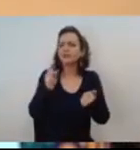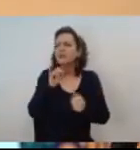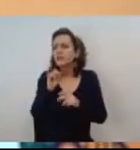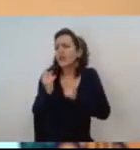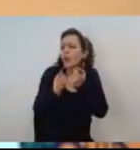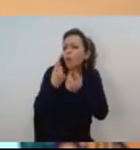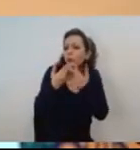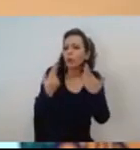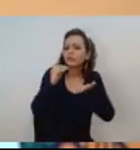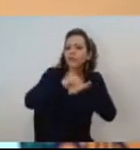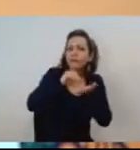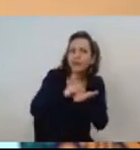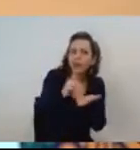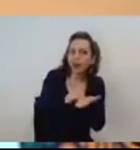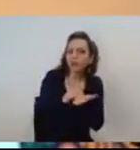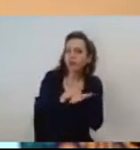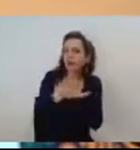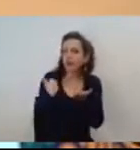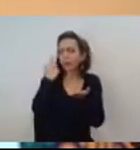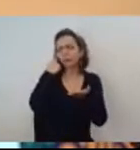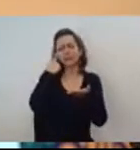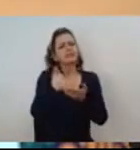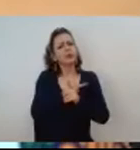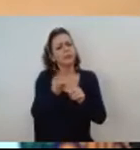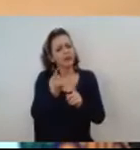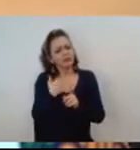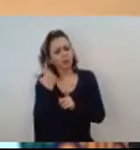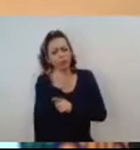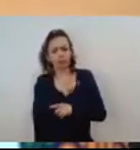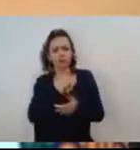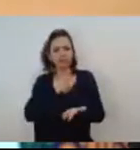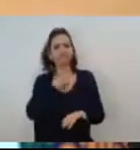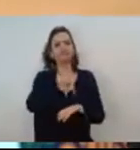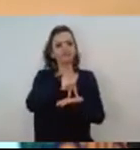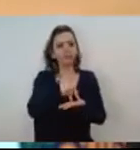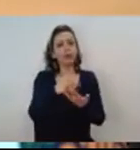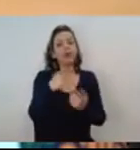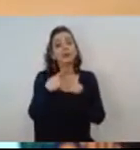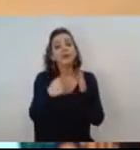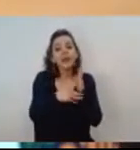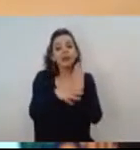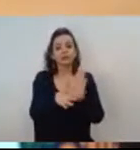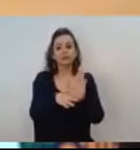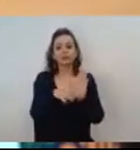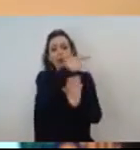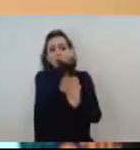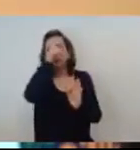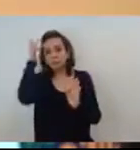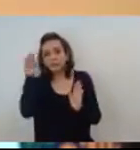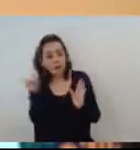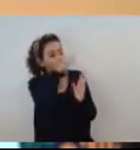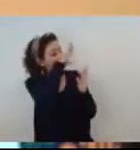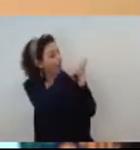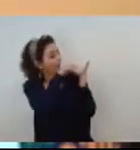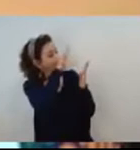inspirada por outras pessoas né quando eu vejo uma liderança eu vejo uma liderança mulher eu falo Poxa eu quero ter o mesmo conhecimento que ela